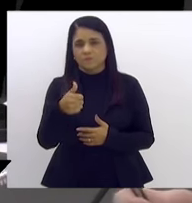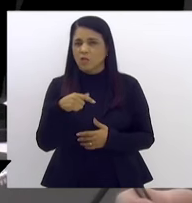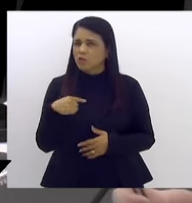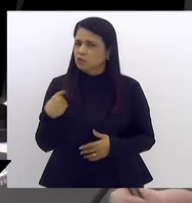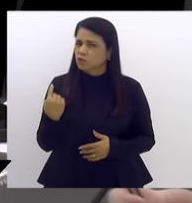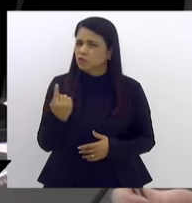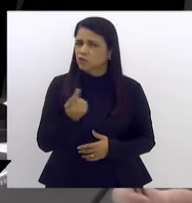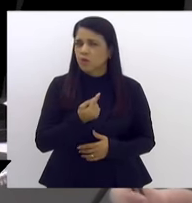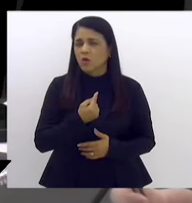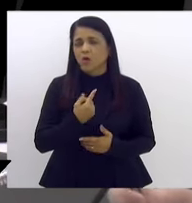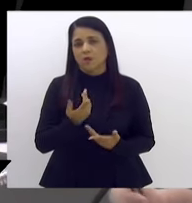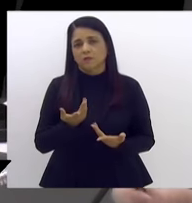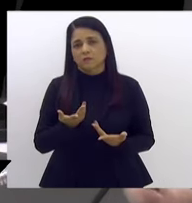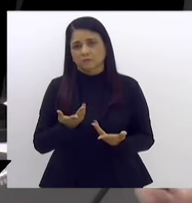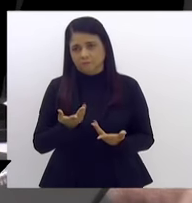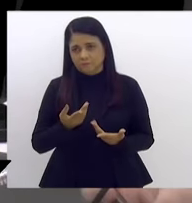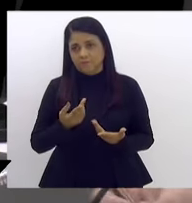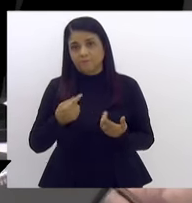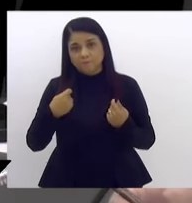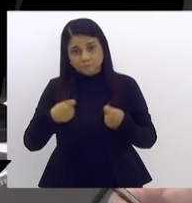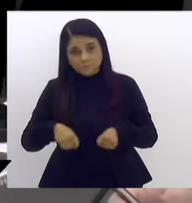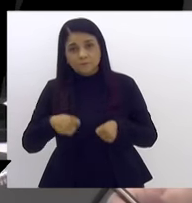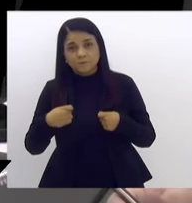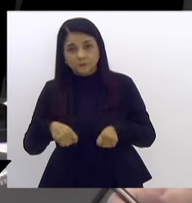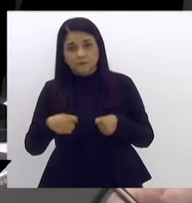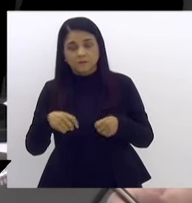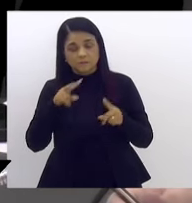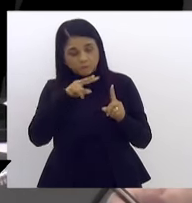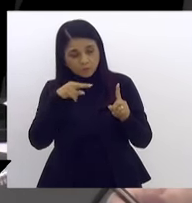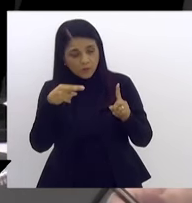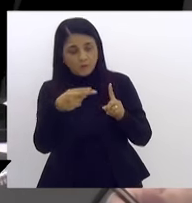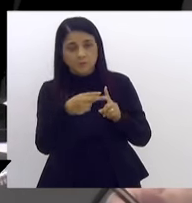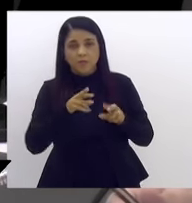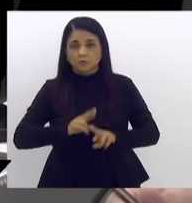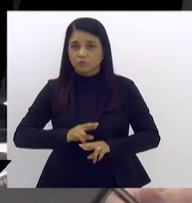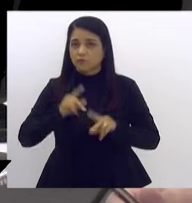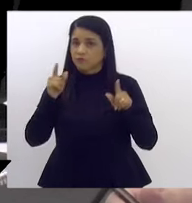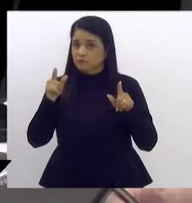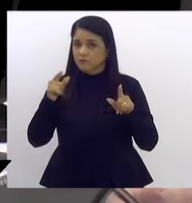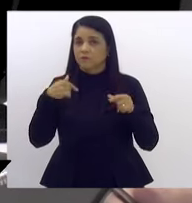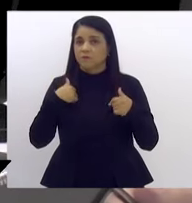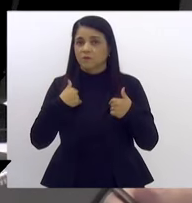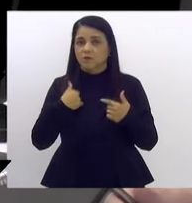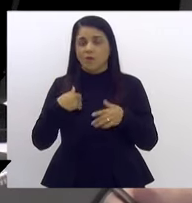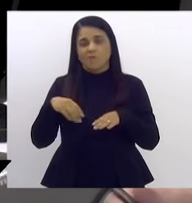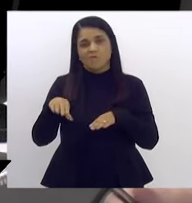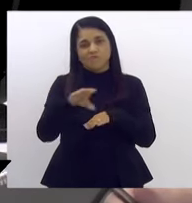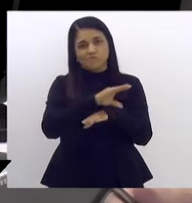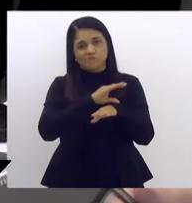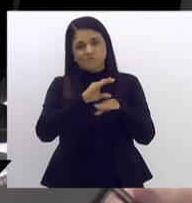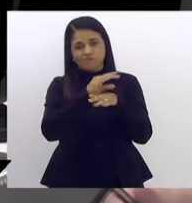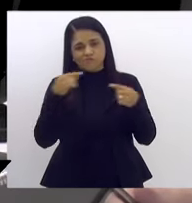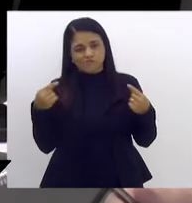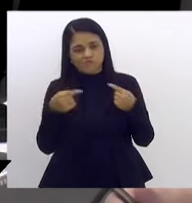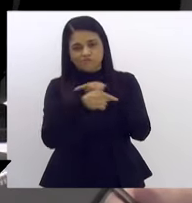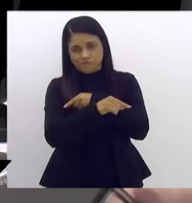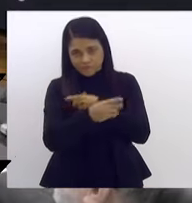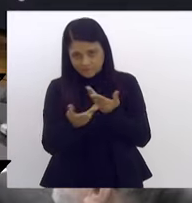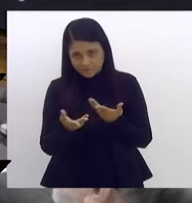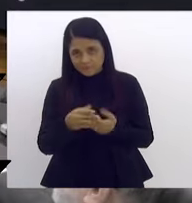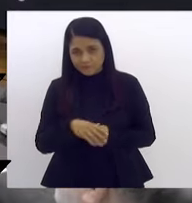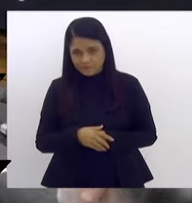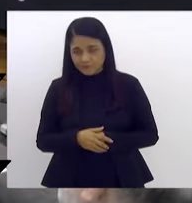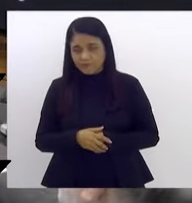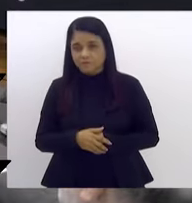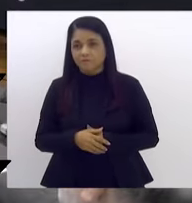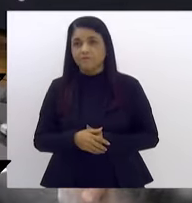no mercado então Eh por Esse aspecto o meu voto é pela inconstitucionalidade do projeto presidente deput